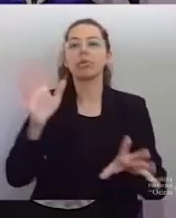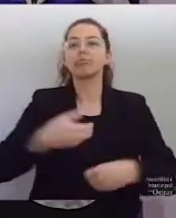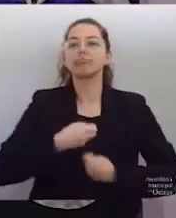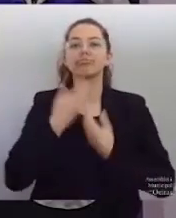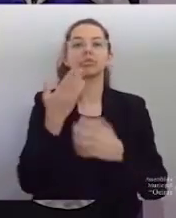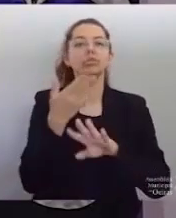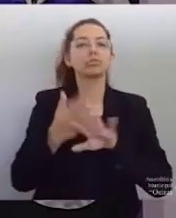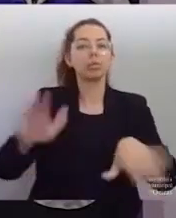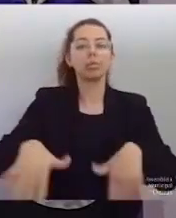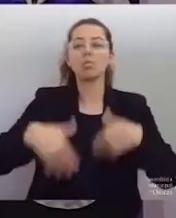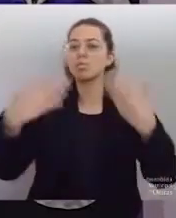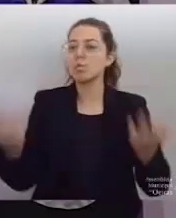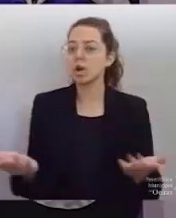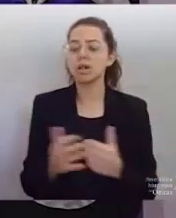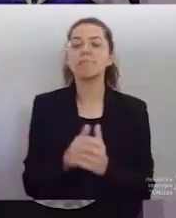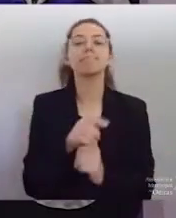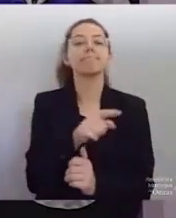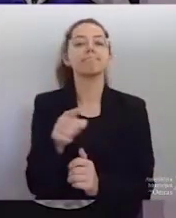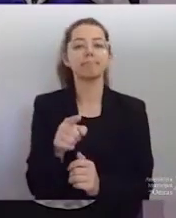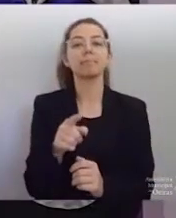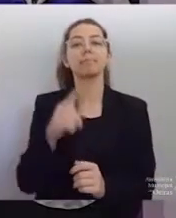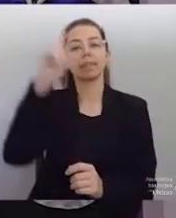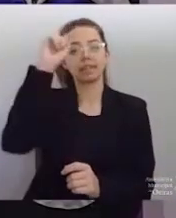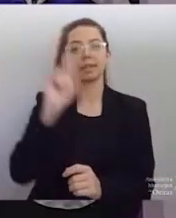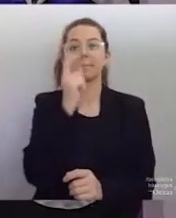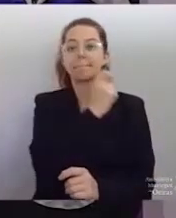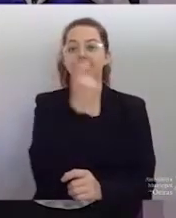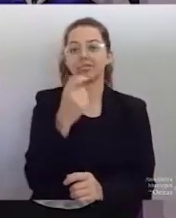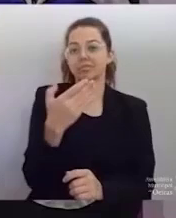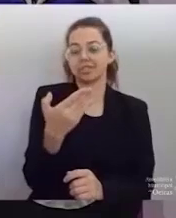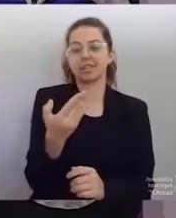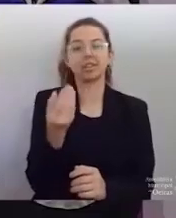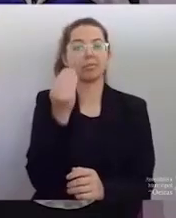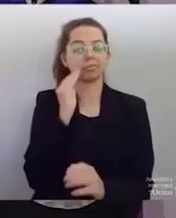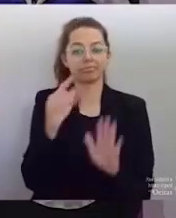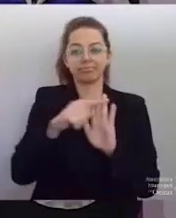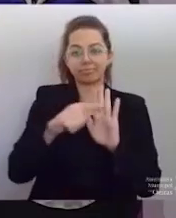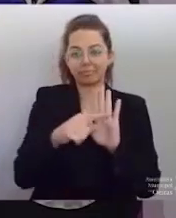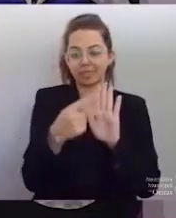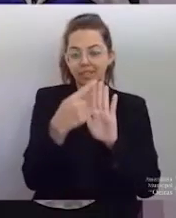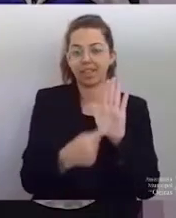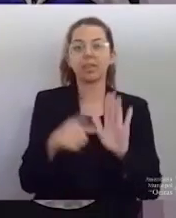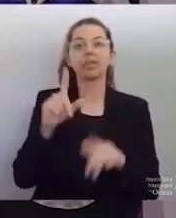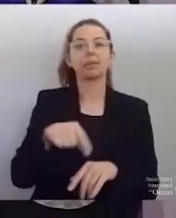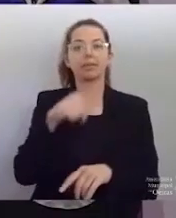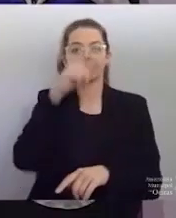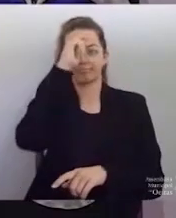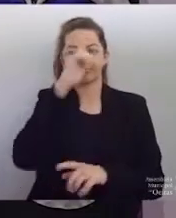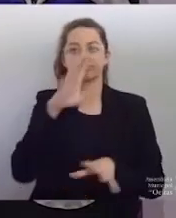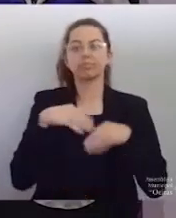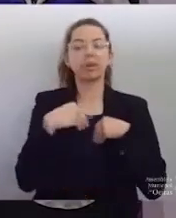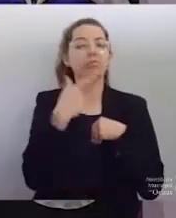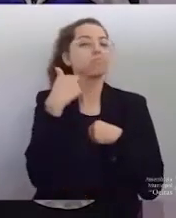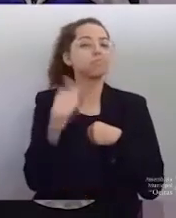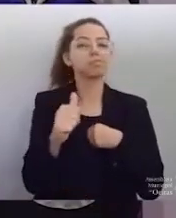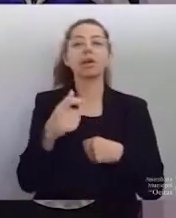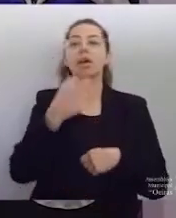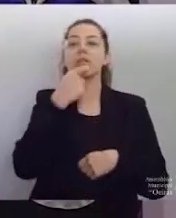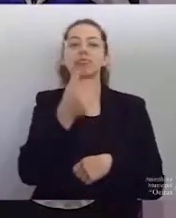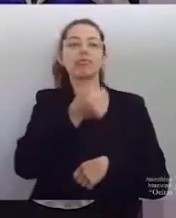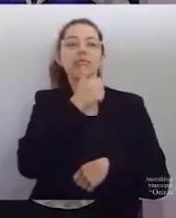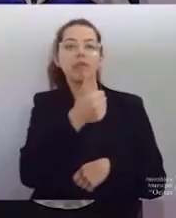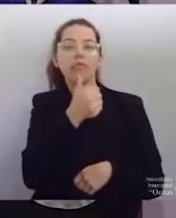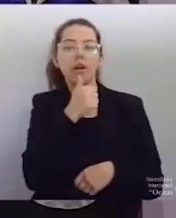o designo das comemorações de 17 de maio, bem como a tolerância zero para com todas as formas de violência contra